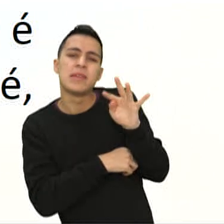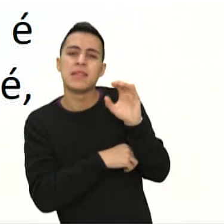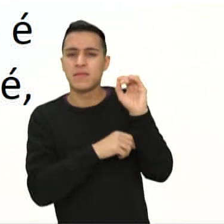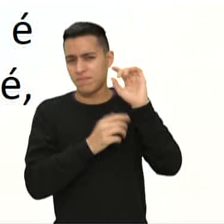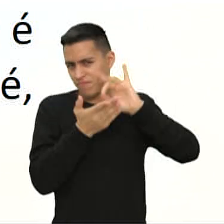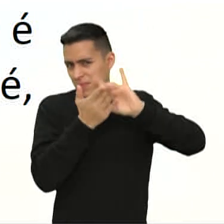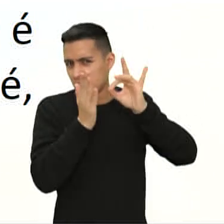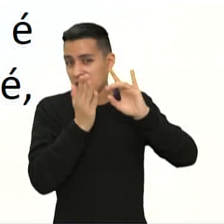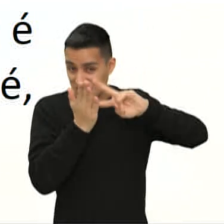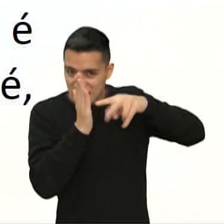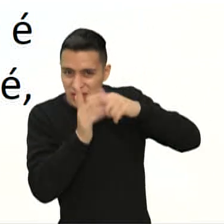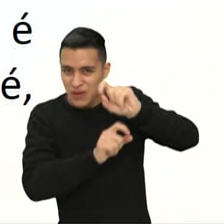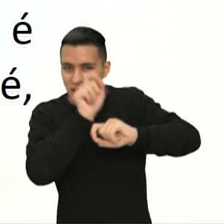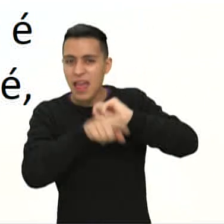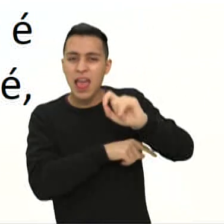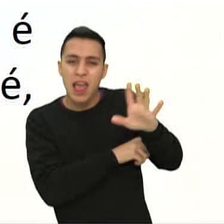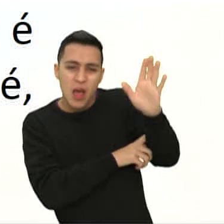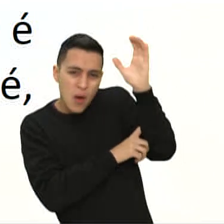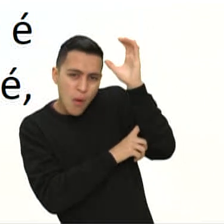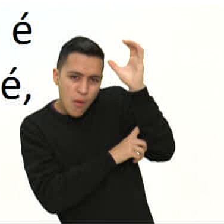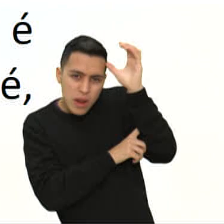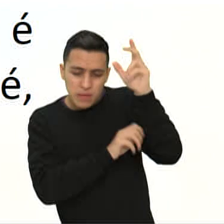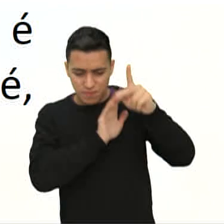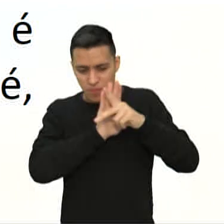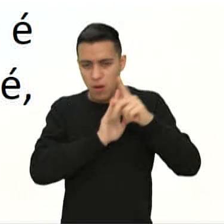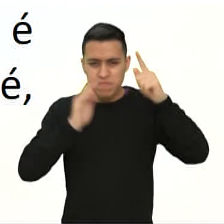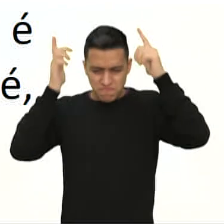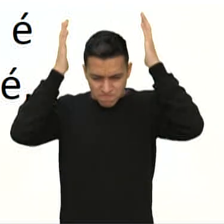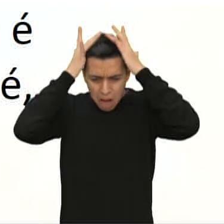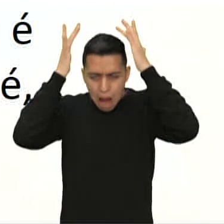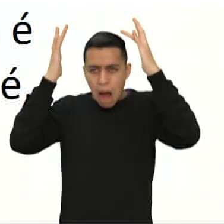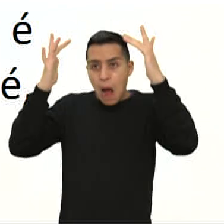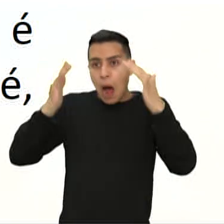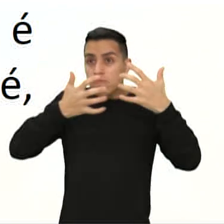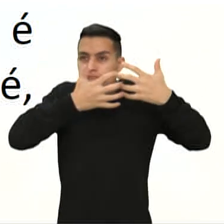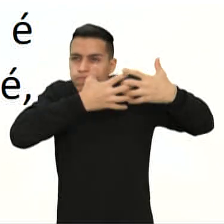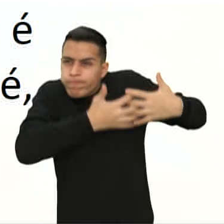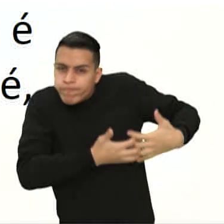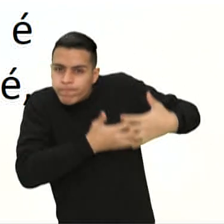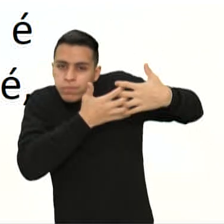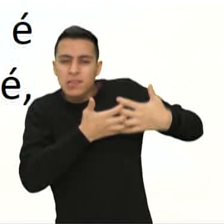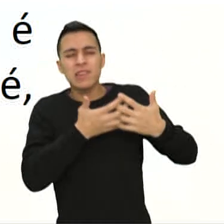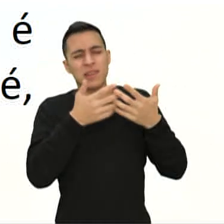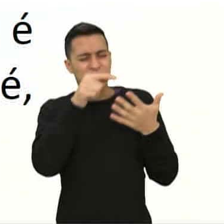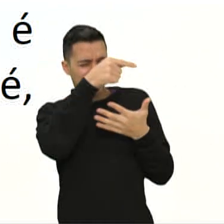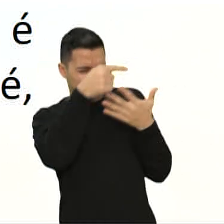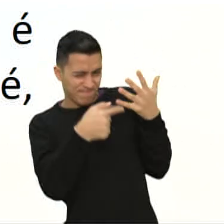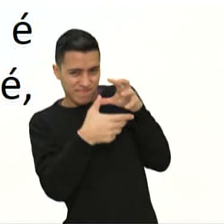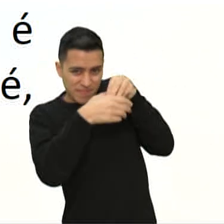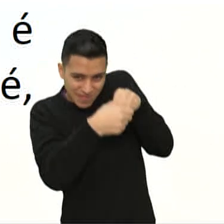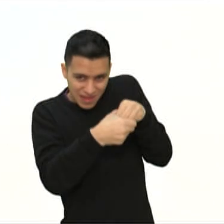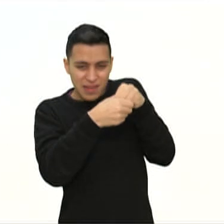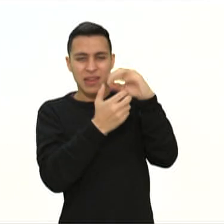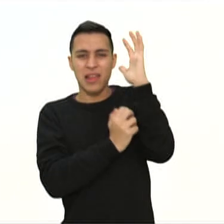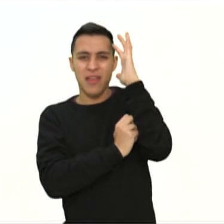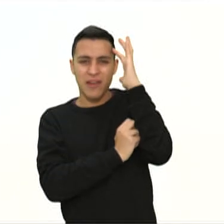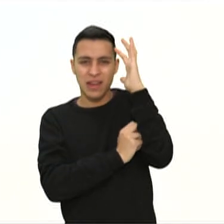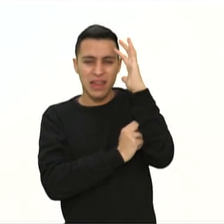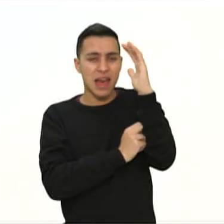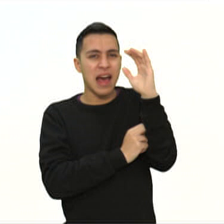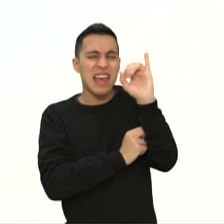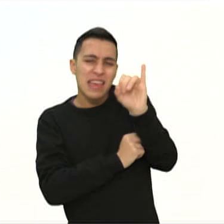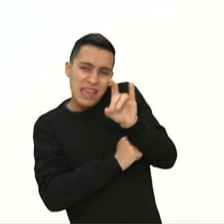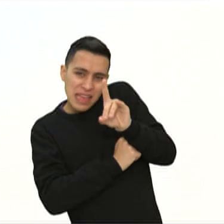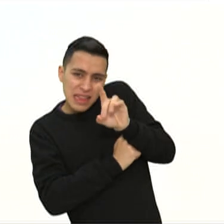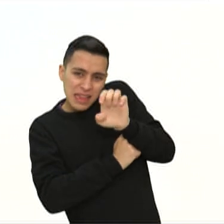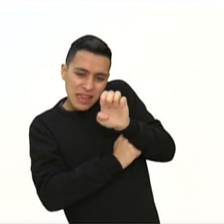consciência humana, tá? Incapacidade racional, portanto, perfeito? Esses pontos aí do idealismo alemão.